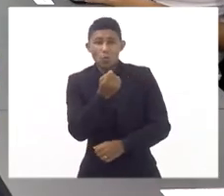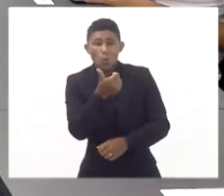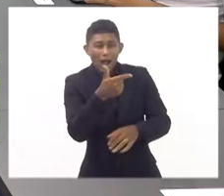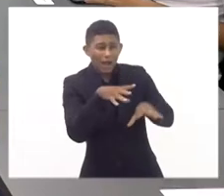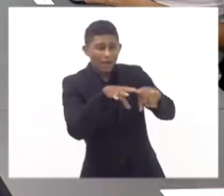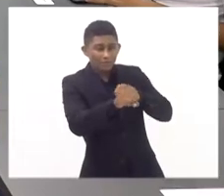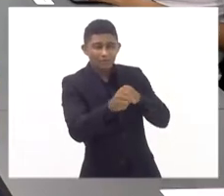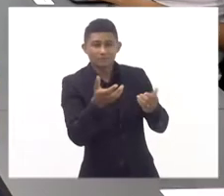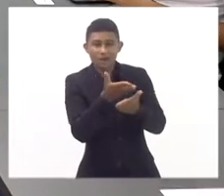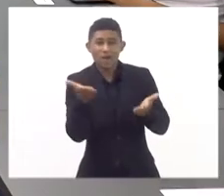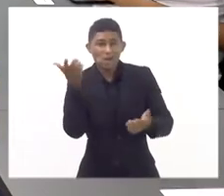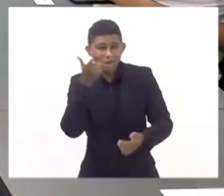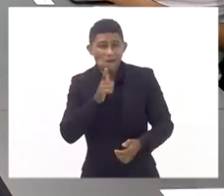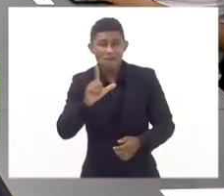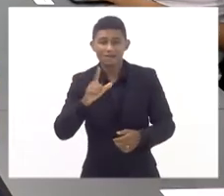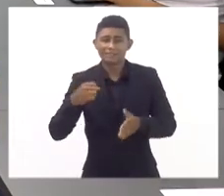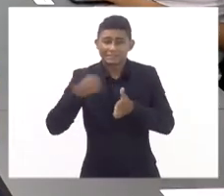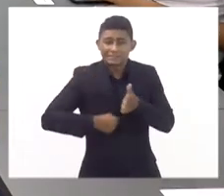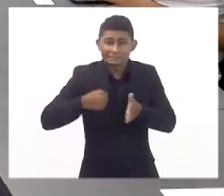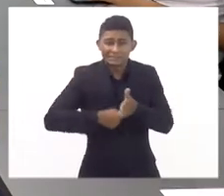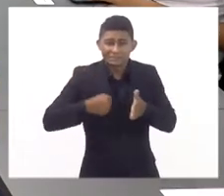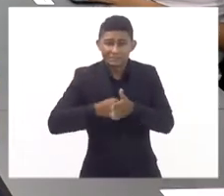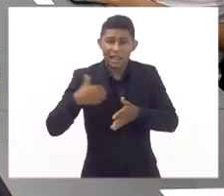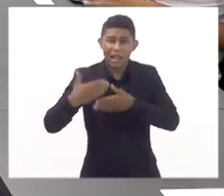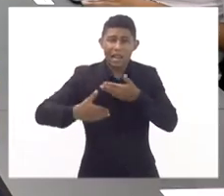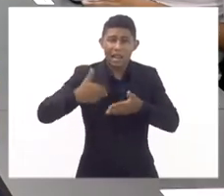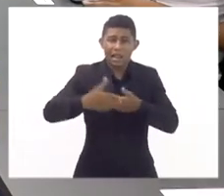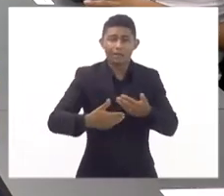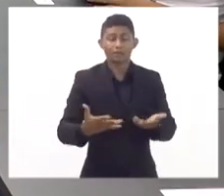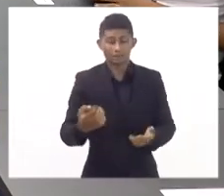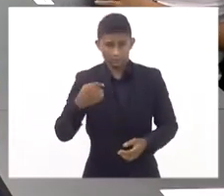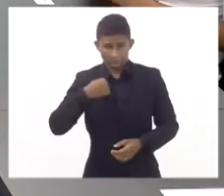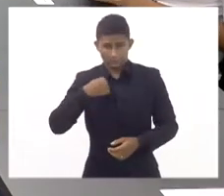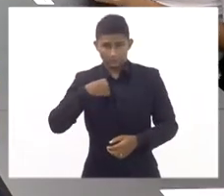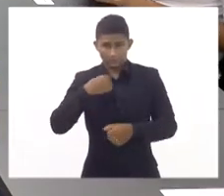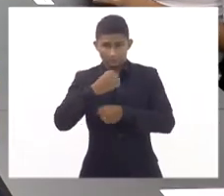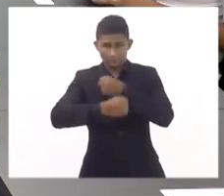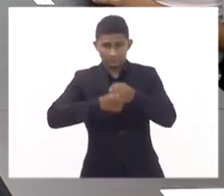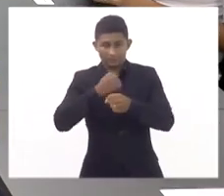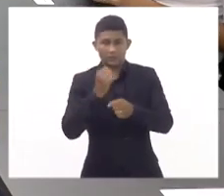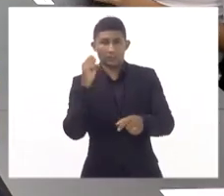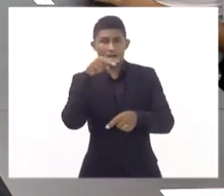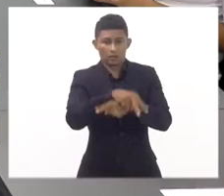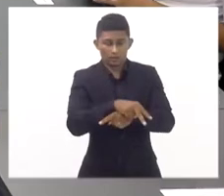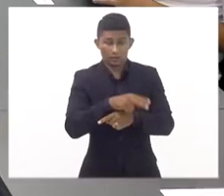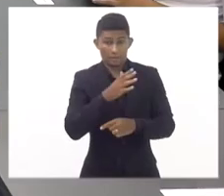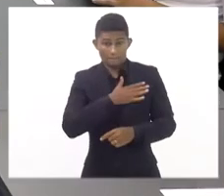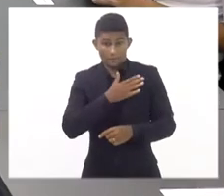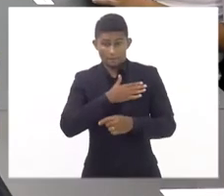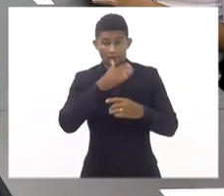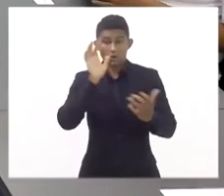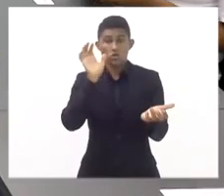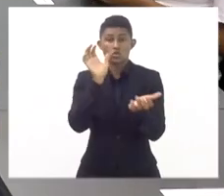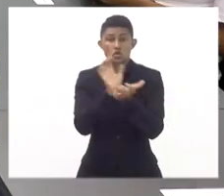tá? Eu entrei esse ano e, na minha turma, já pude